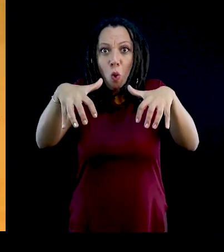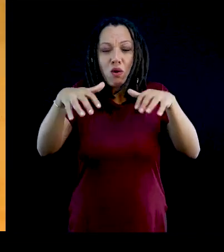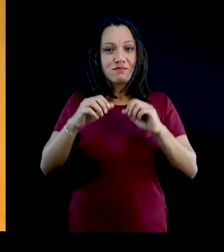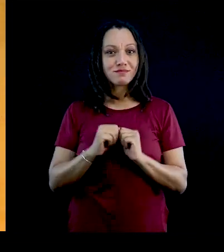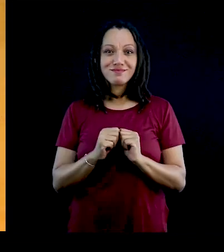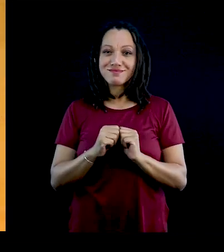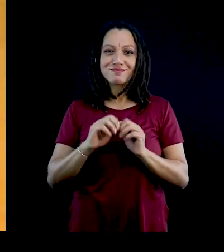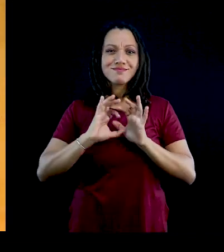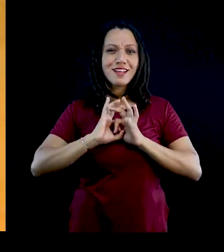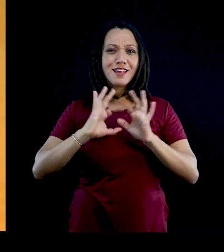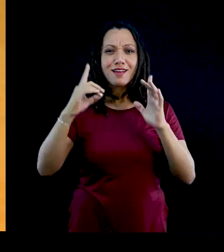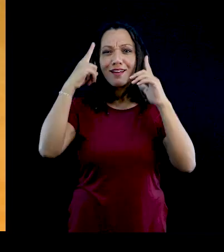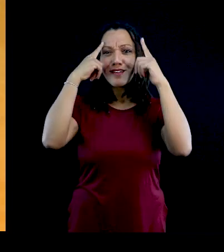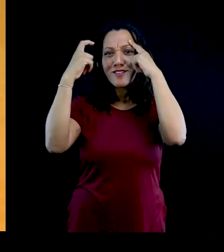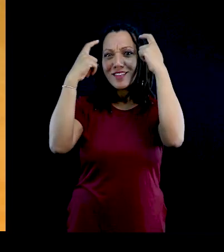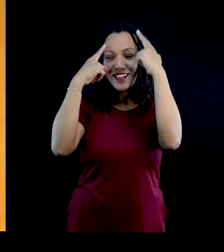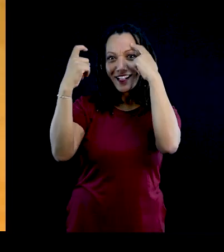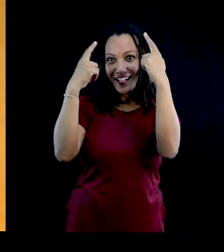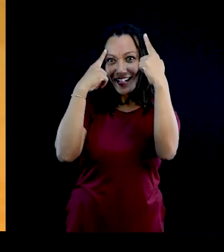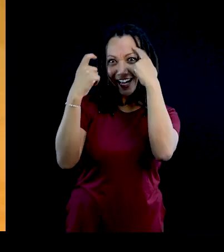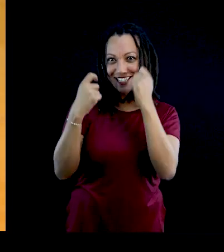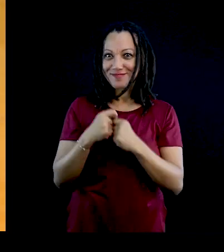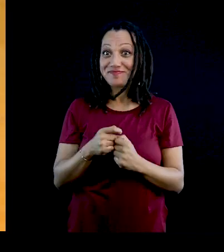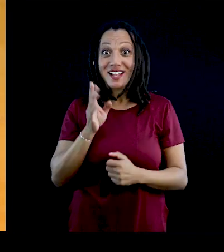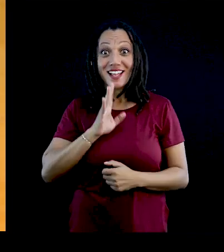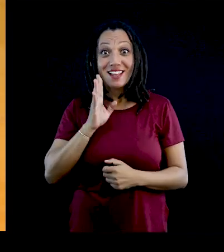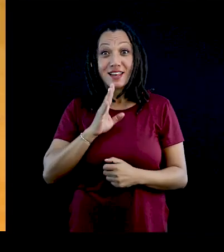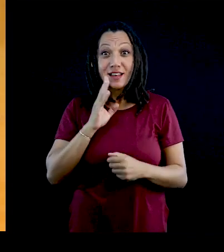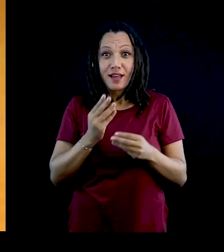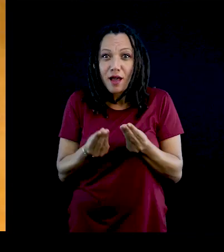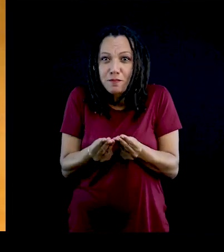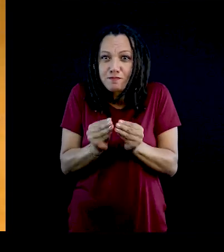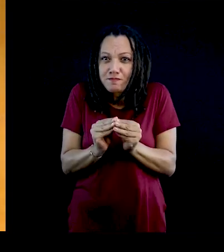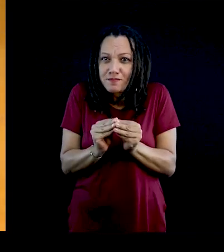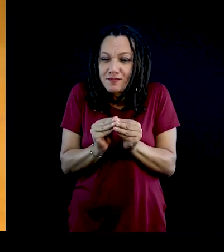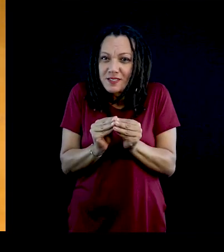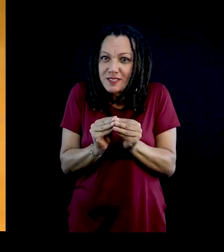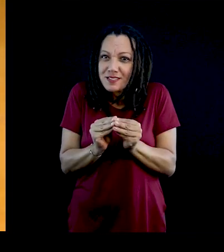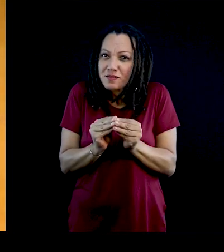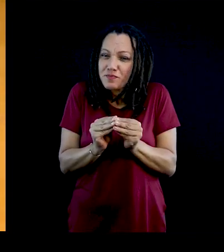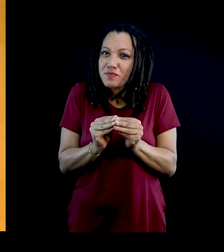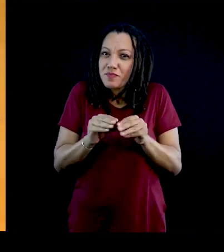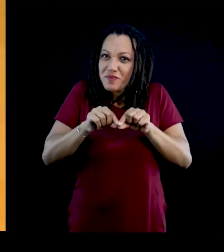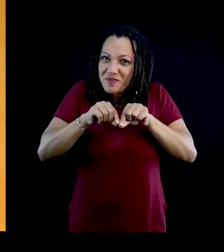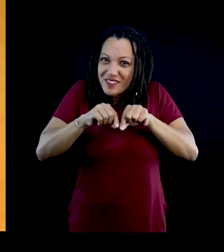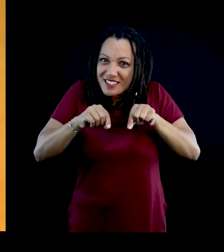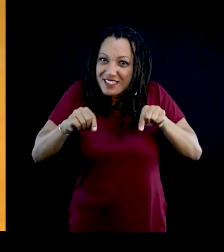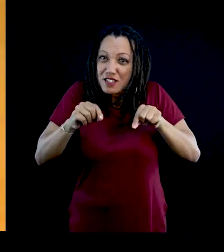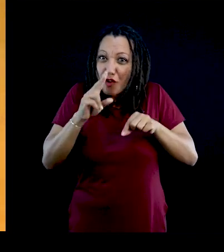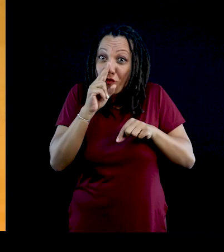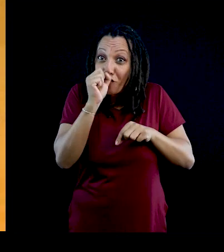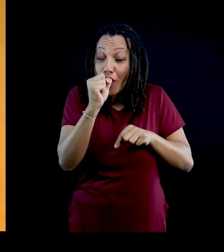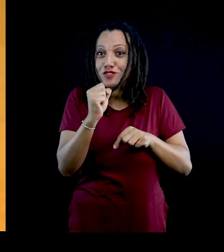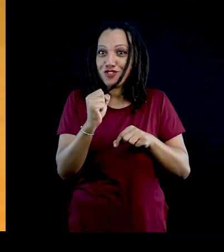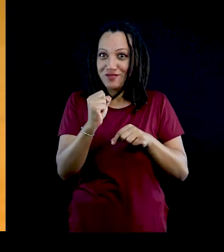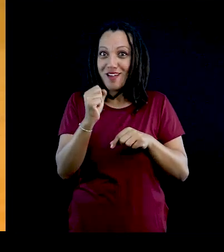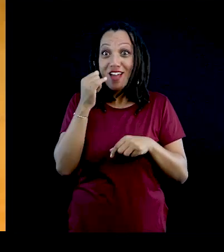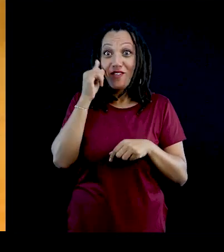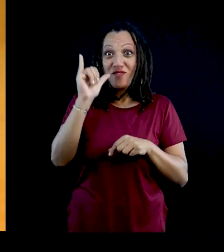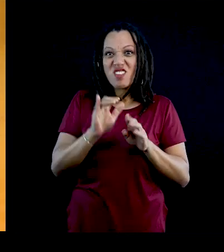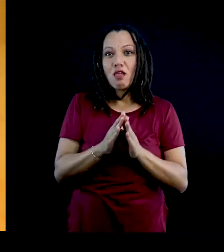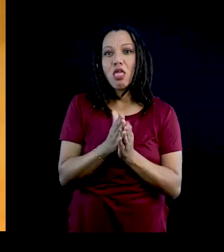bom? Aqui é legal a gente vincar bem a dobra, para a folha não ficar abrindo tanto, ela ficar